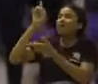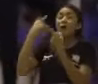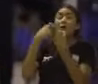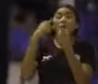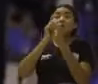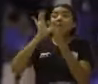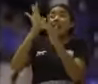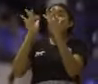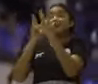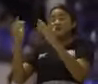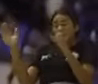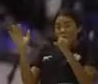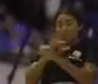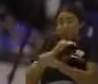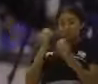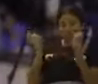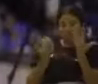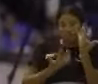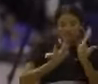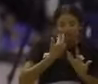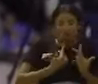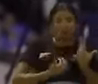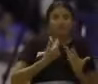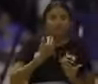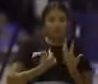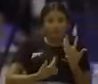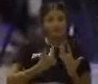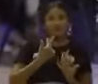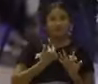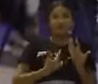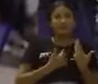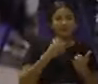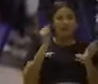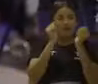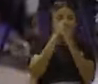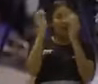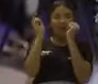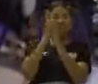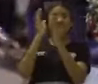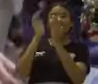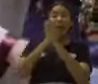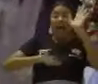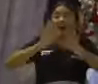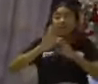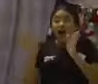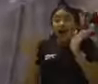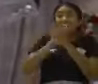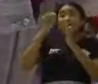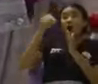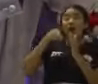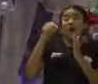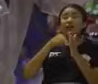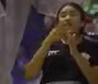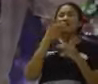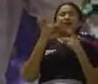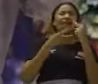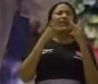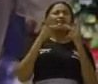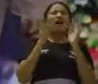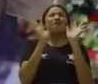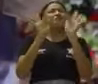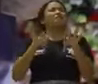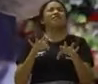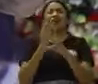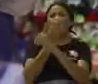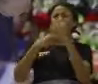te abastecendo com a sua preciosa graça. Também você chegou aqui dizendo, é o meu último culto, eu não suporto